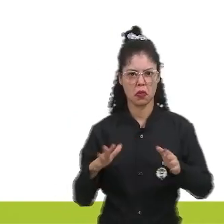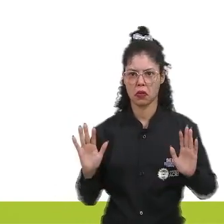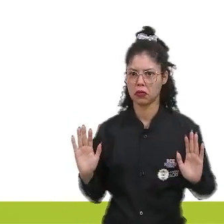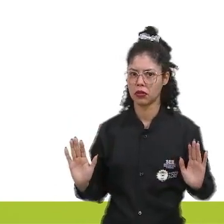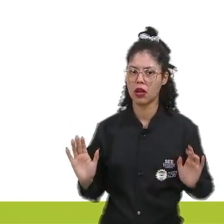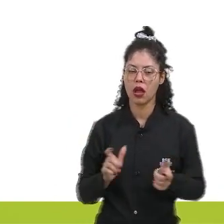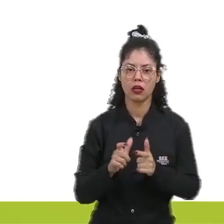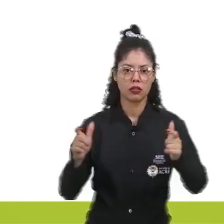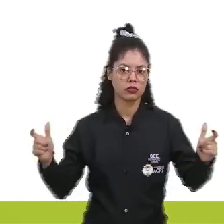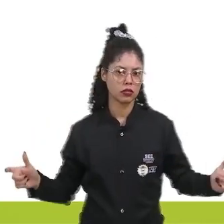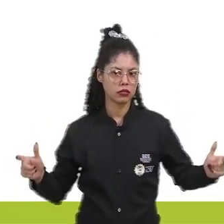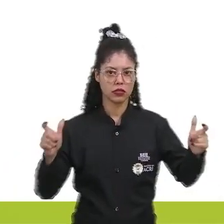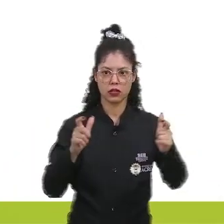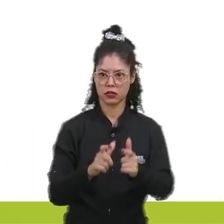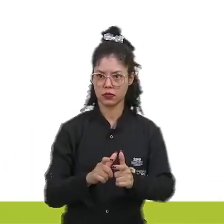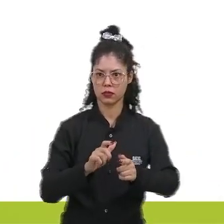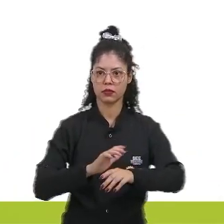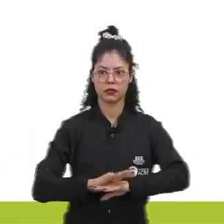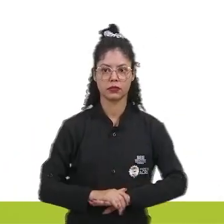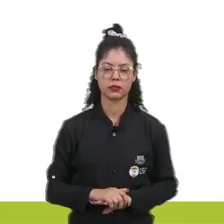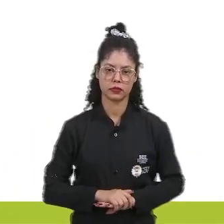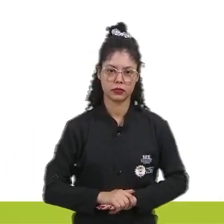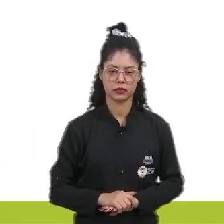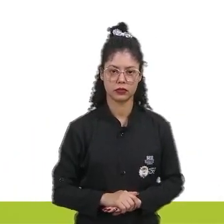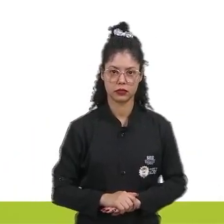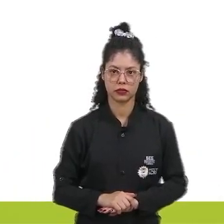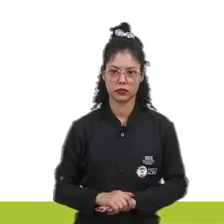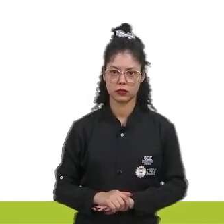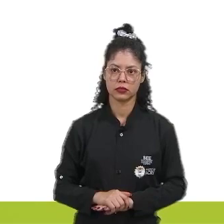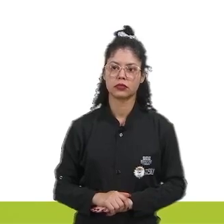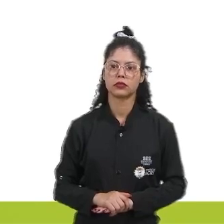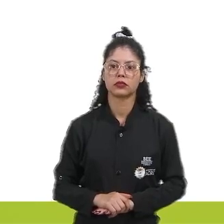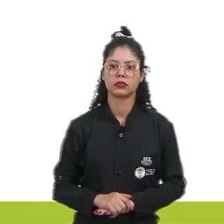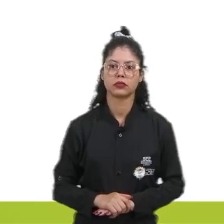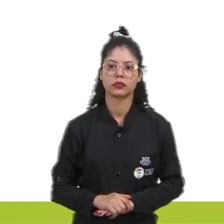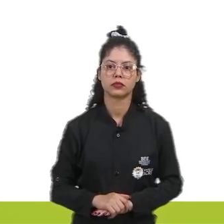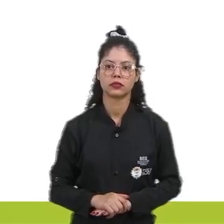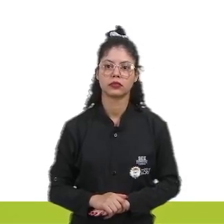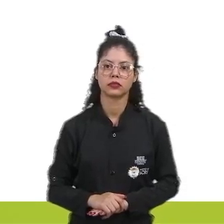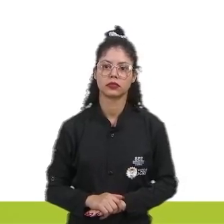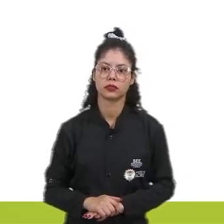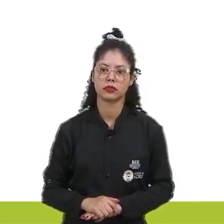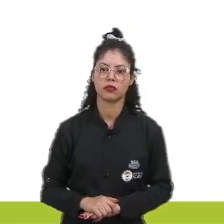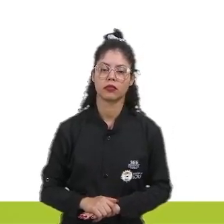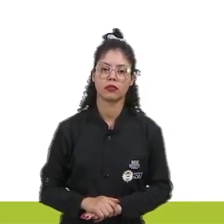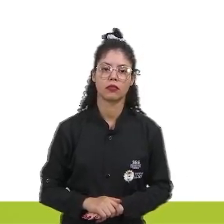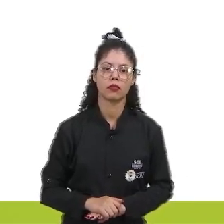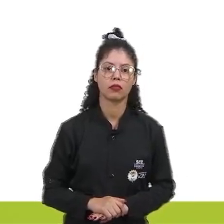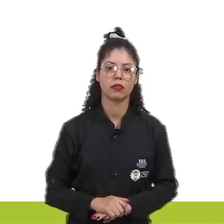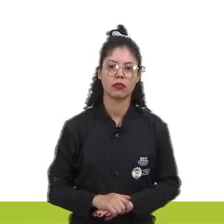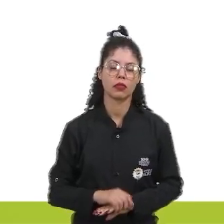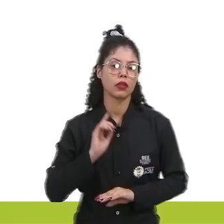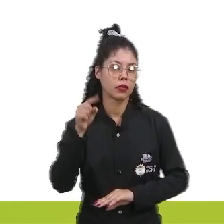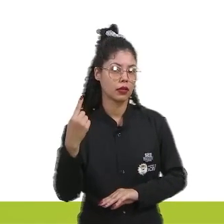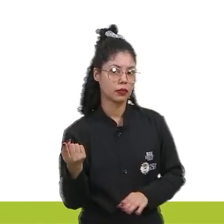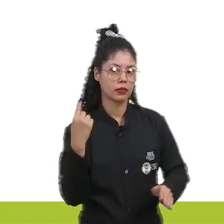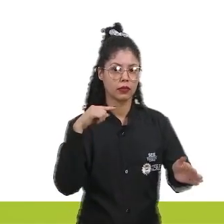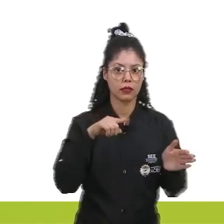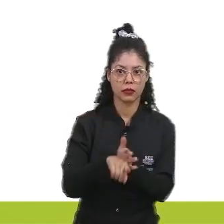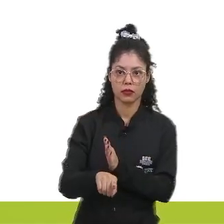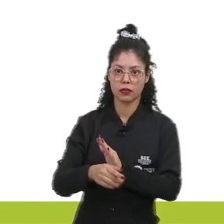função é crescente ou decrescente, tá bom? Vamos lá, vamos seguir aqui na próxima. Na próxima